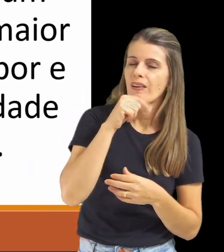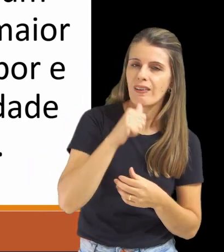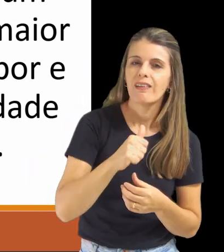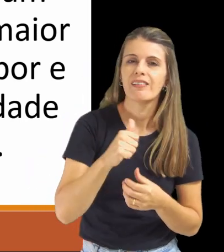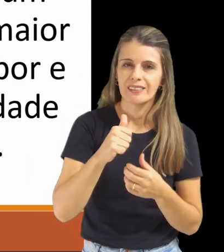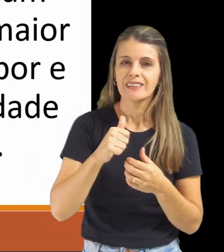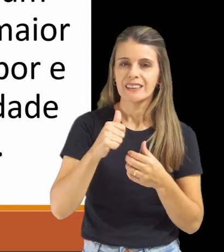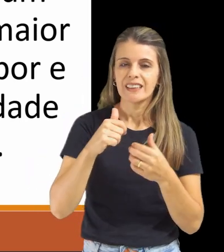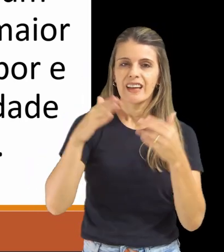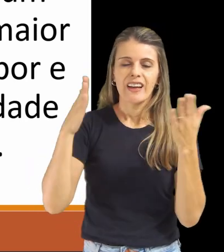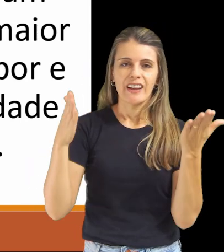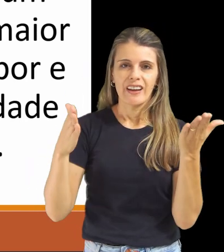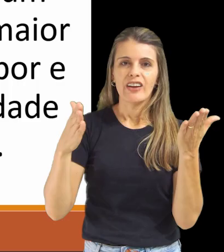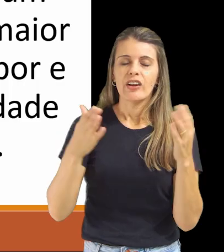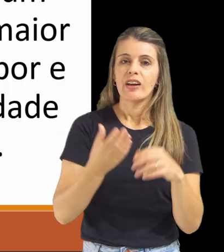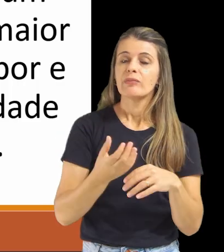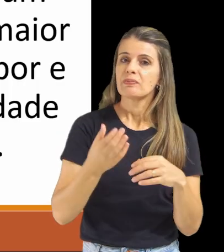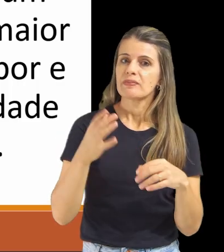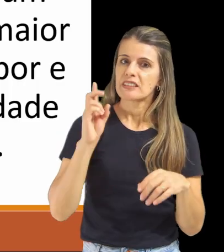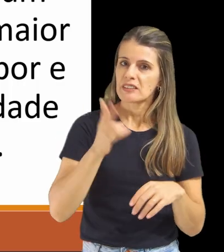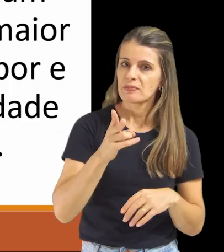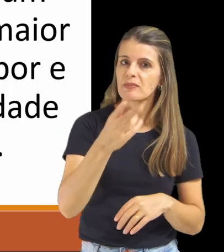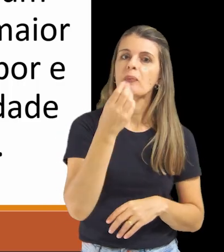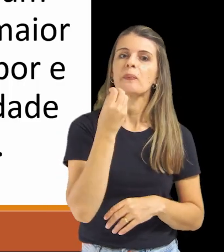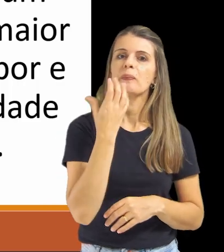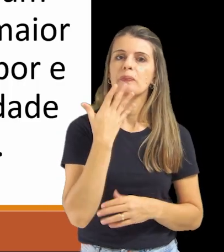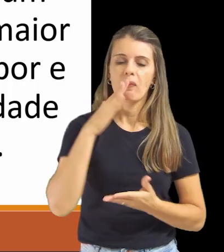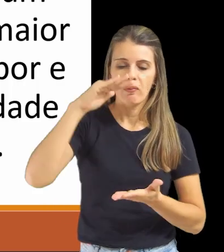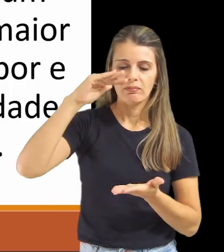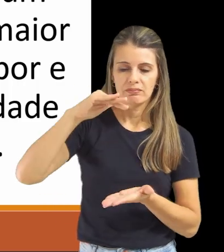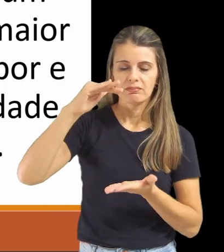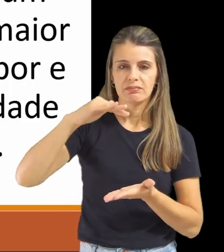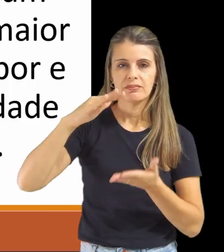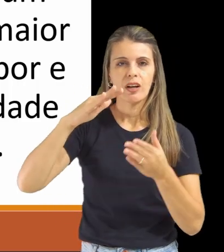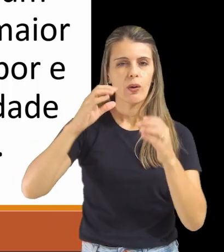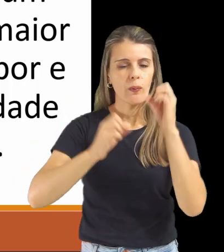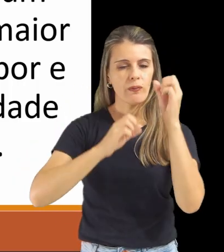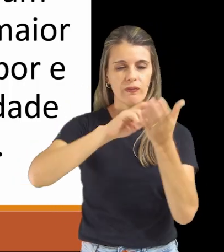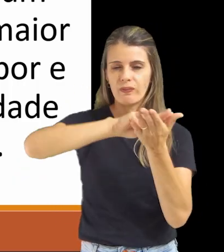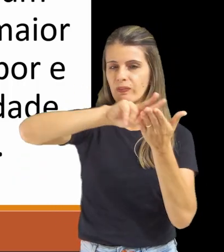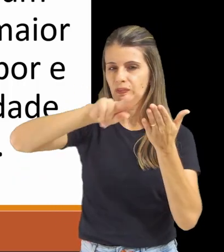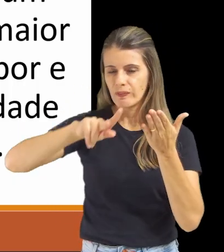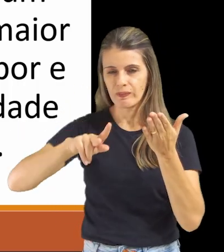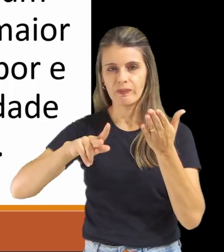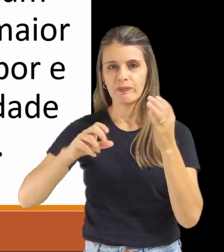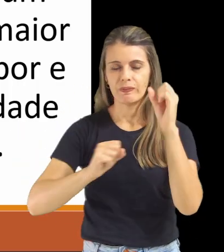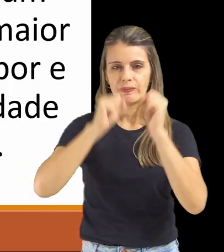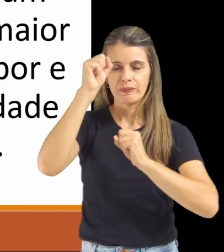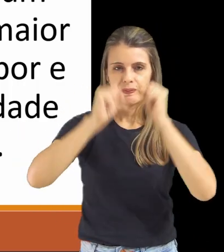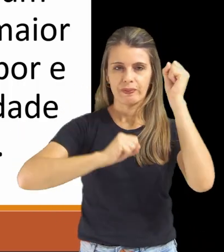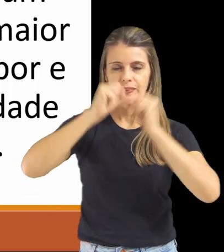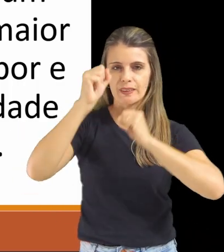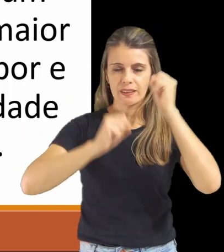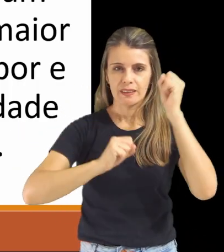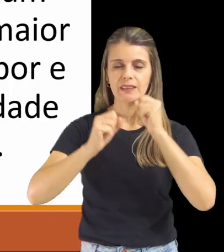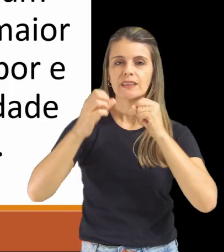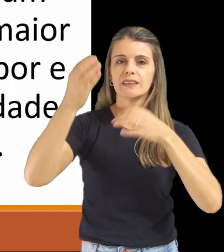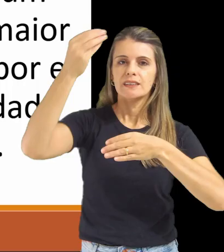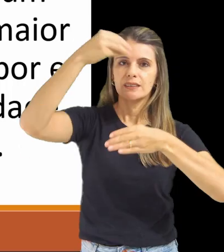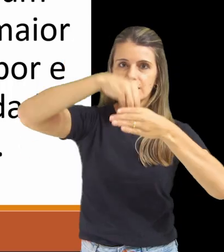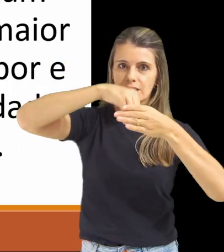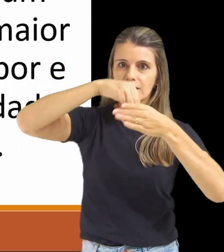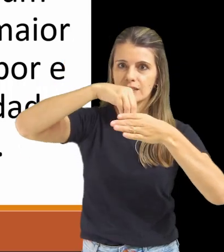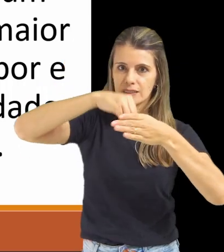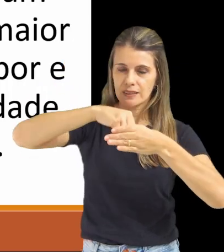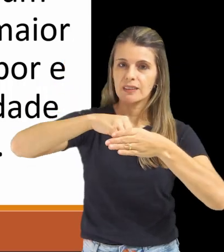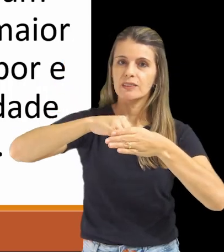Porém, o consumo exacerbado, né, desse tipo de produto industrializado e que contém esse tipo de gordura